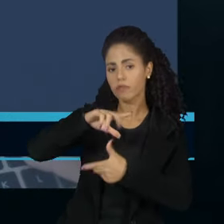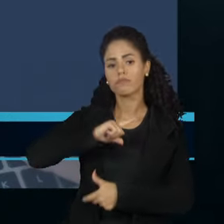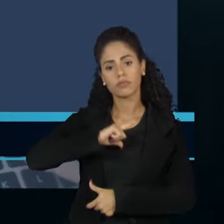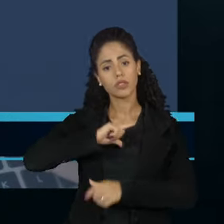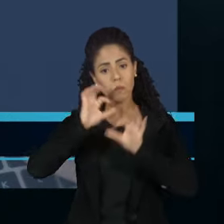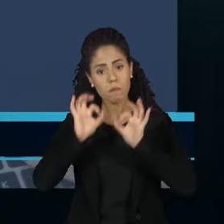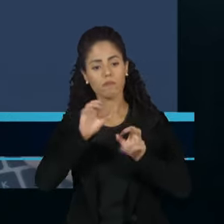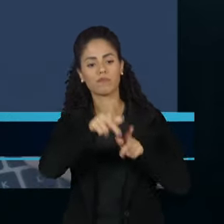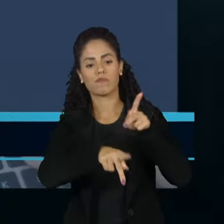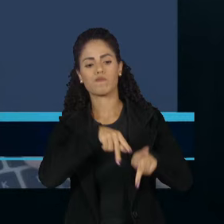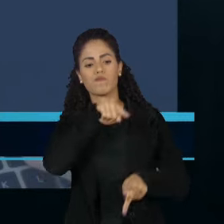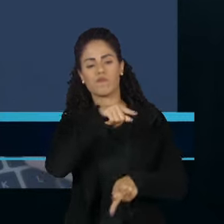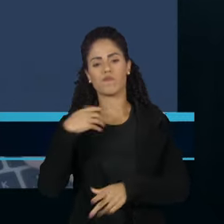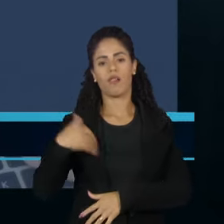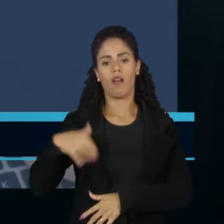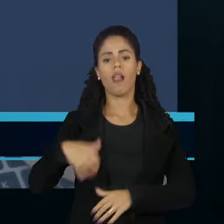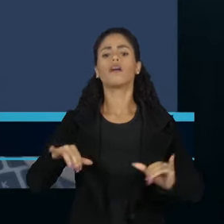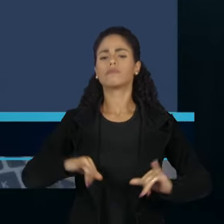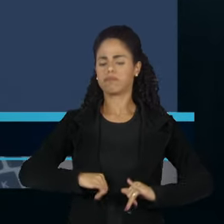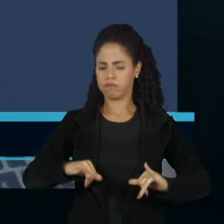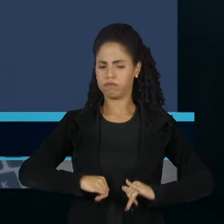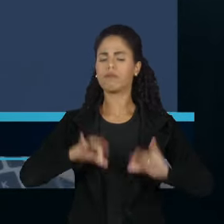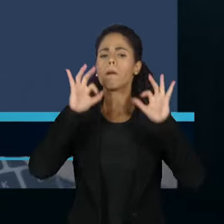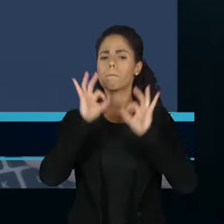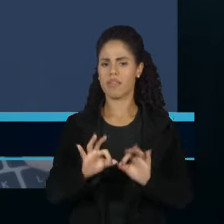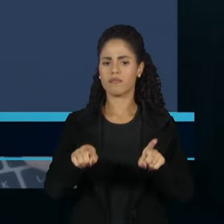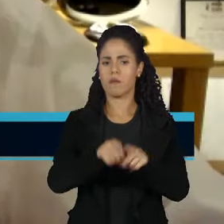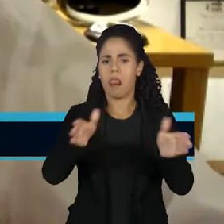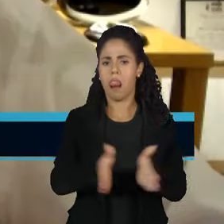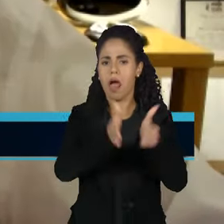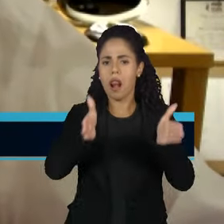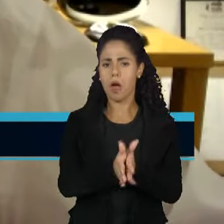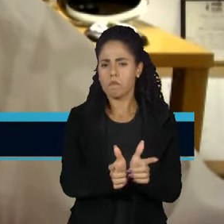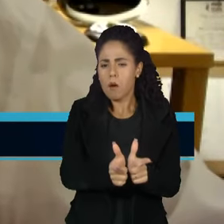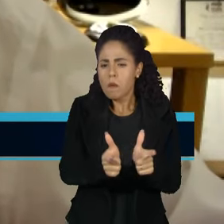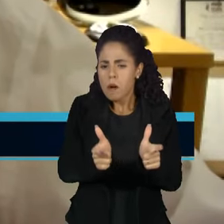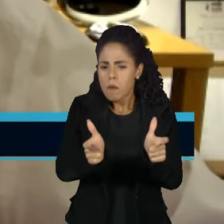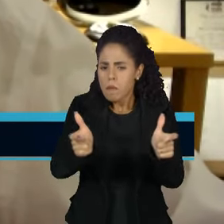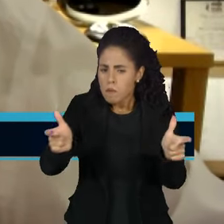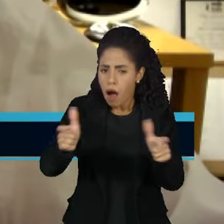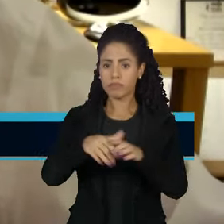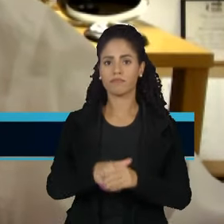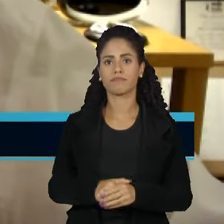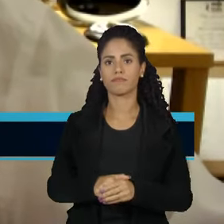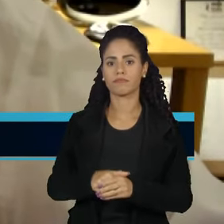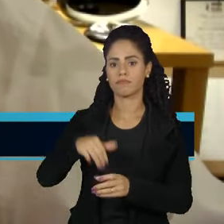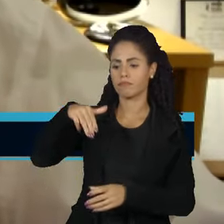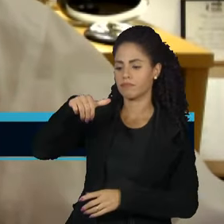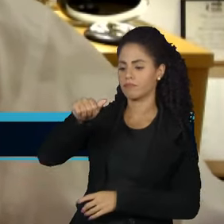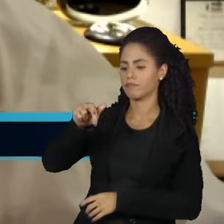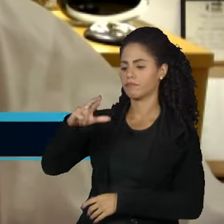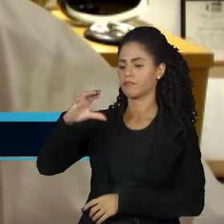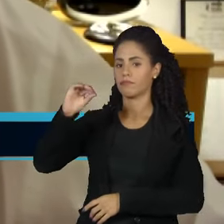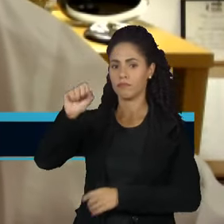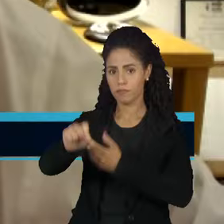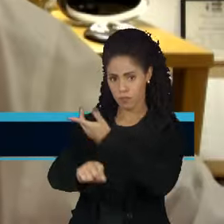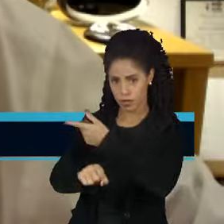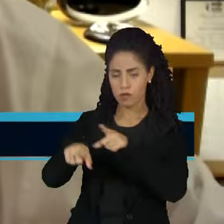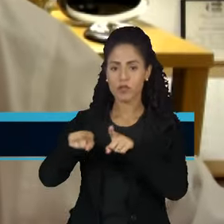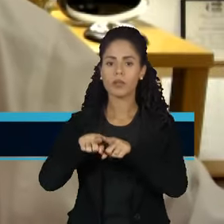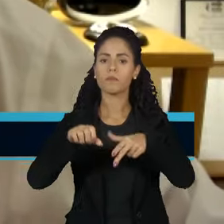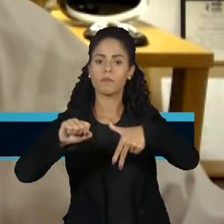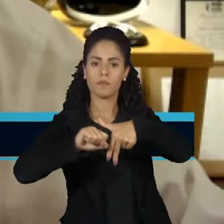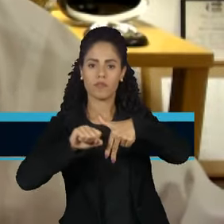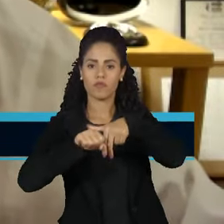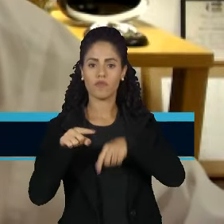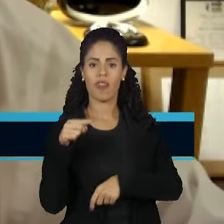que o povo argentino sofre e a pobreza só aumenta. O diplomata Marcos Azambuja, que foi embaixador do Brasil